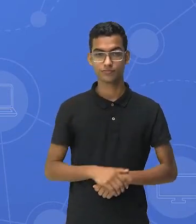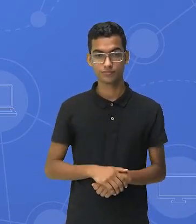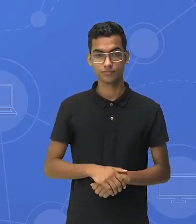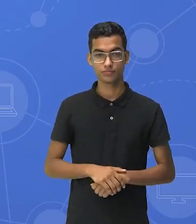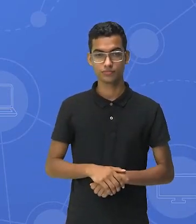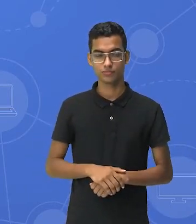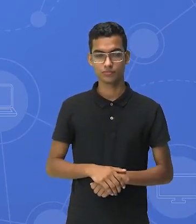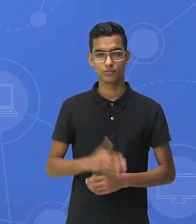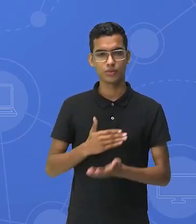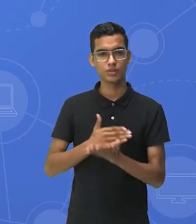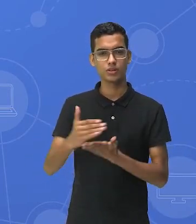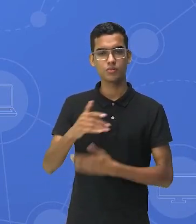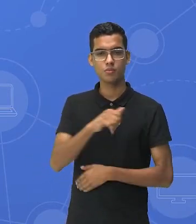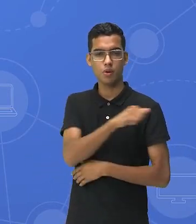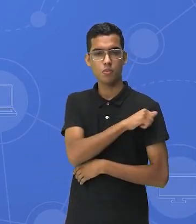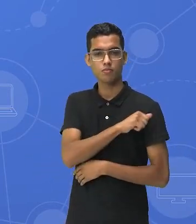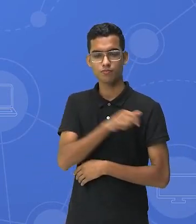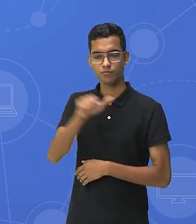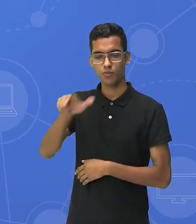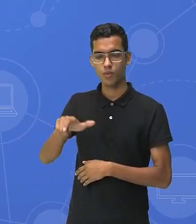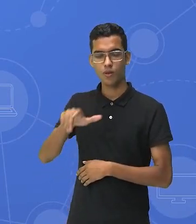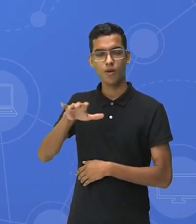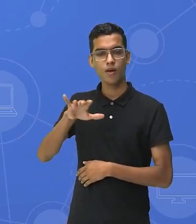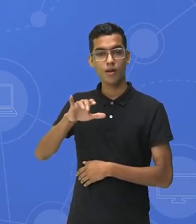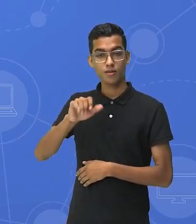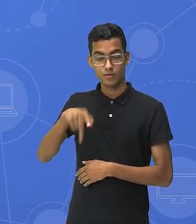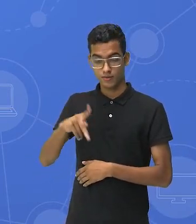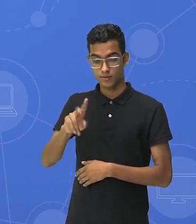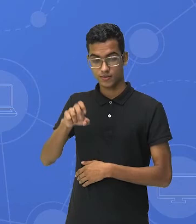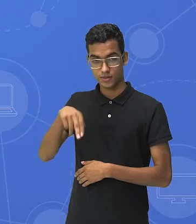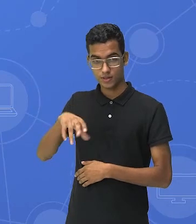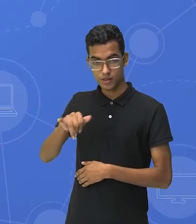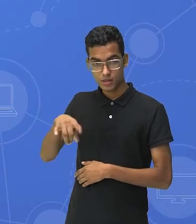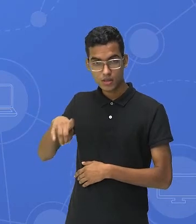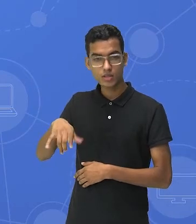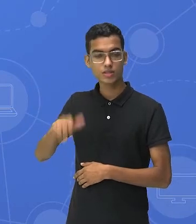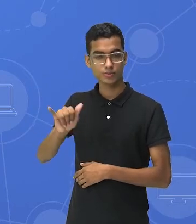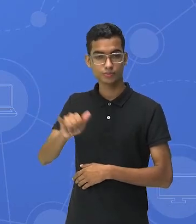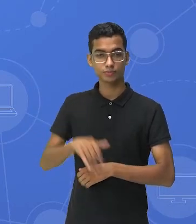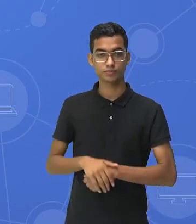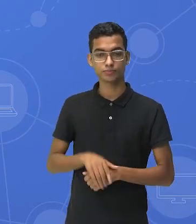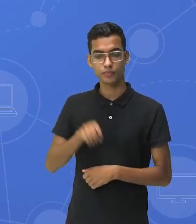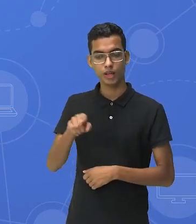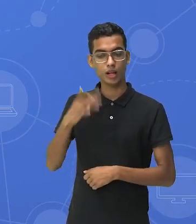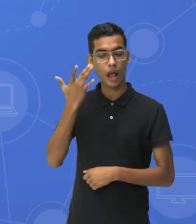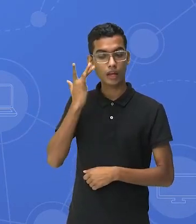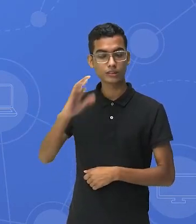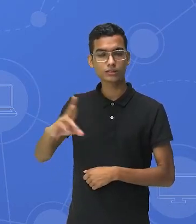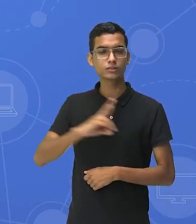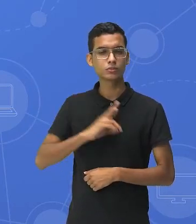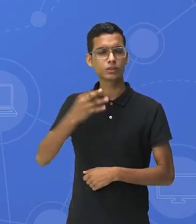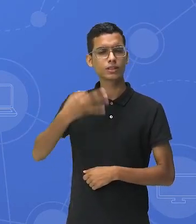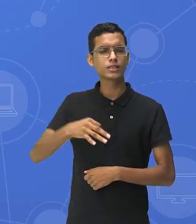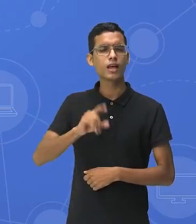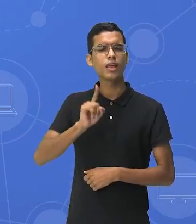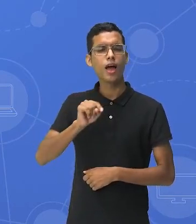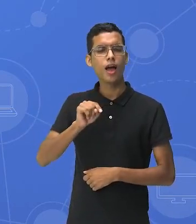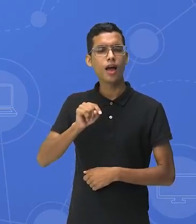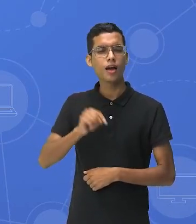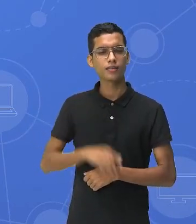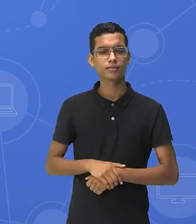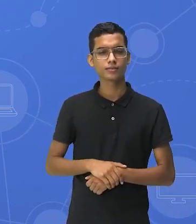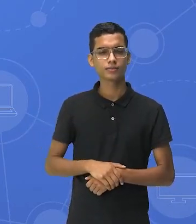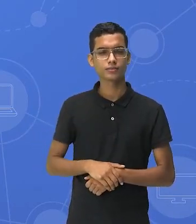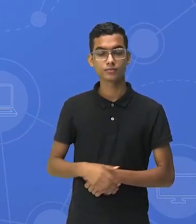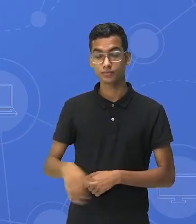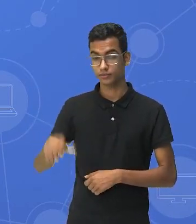pelo Kennedy. O Kennedy é lá da Escola Estadual Coronel Fiuza. Ele acha que a resposta correta da questão 1 é a